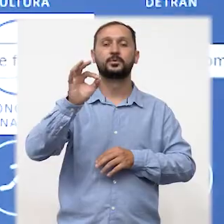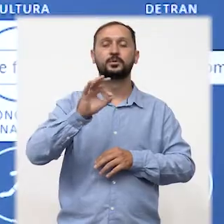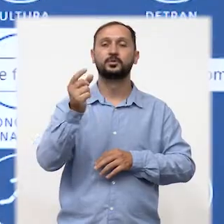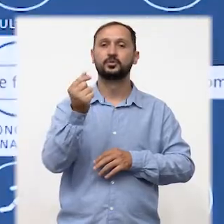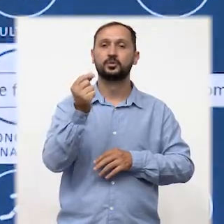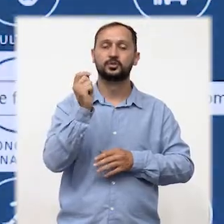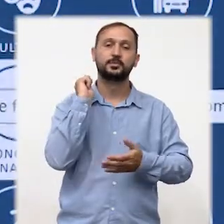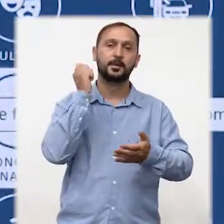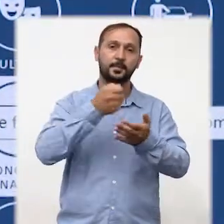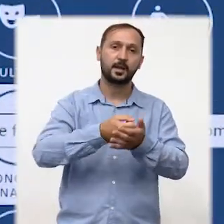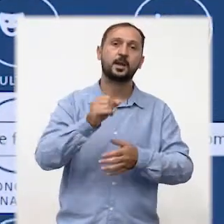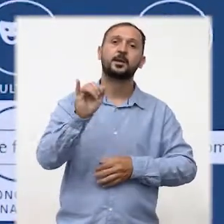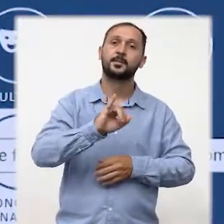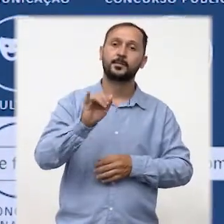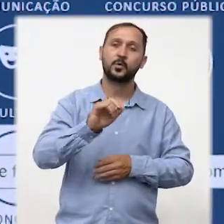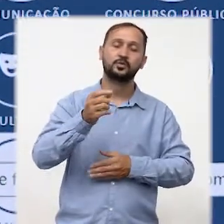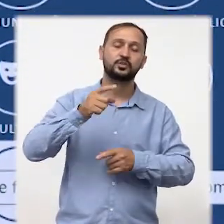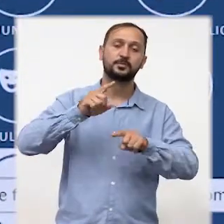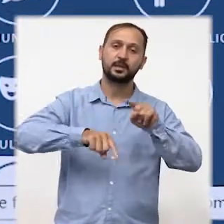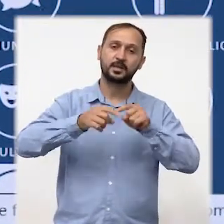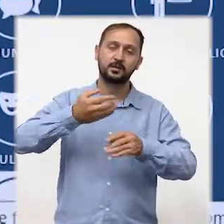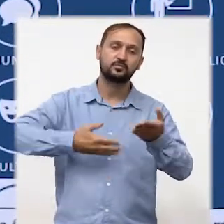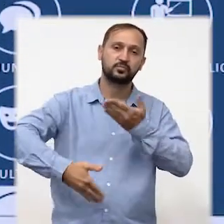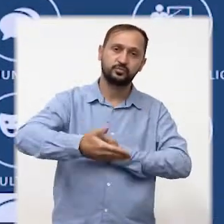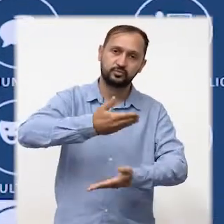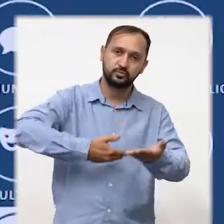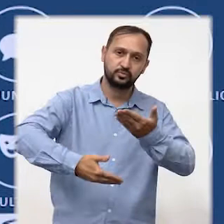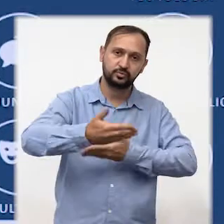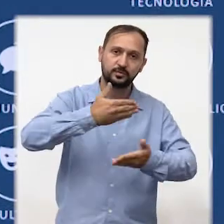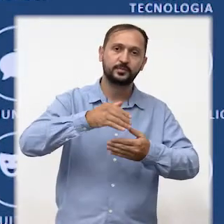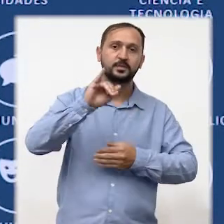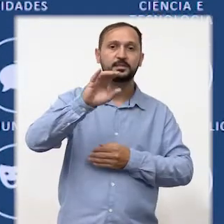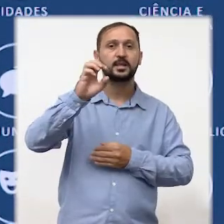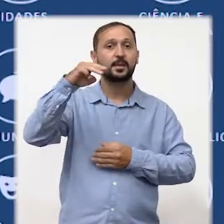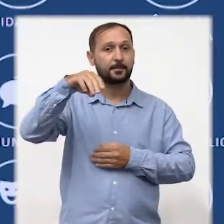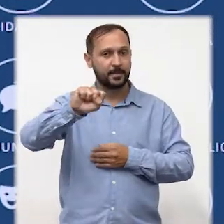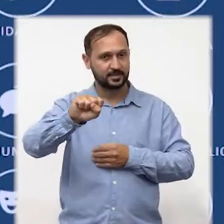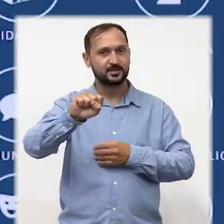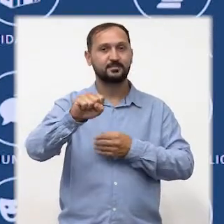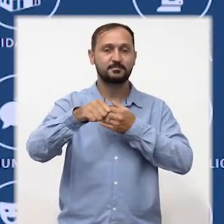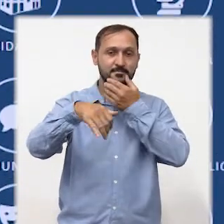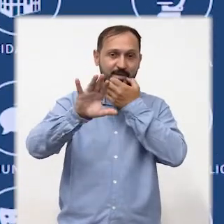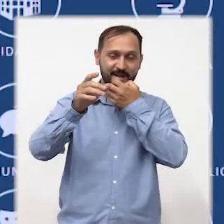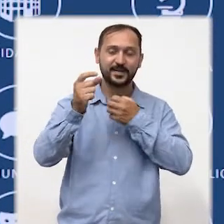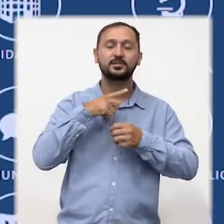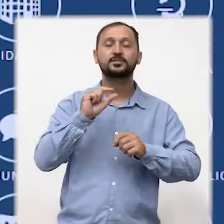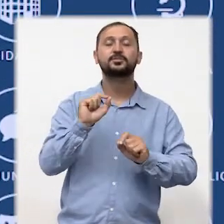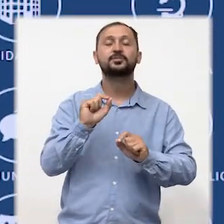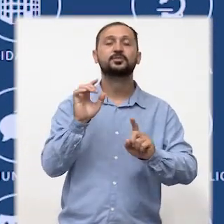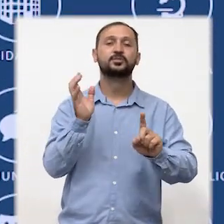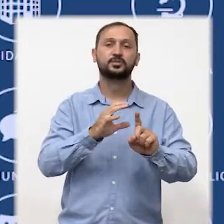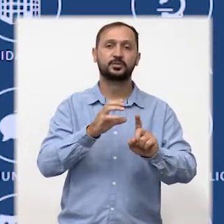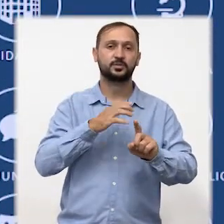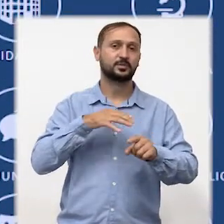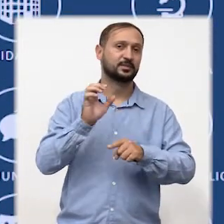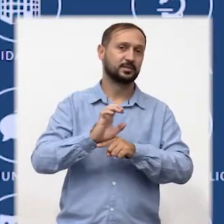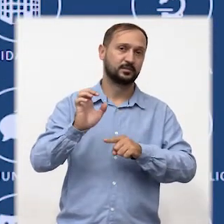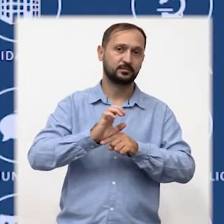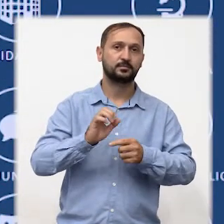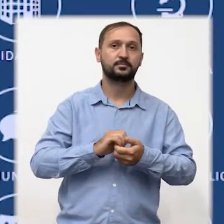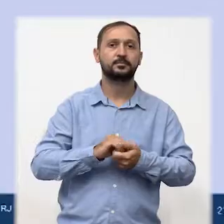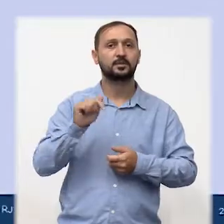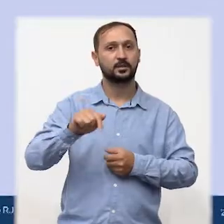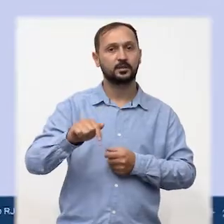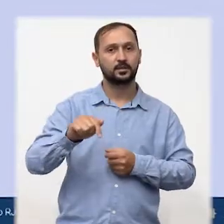30% na arrecadação do Imposto sobre Circulação de Mercadorias e Serviços, o ICMS, principal fonte de recursos